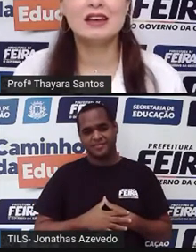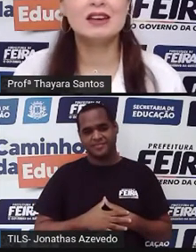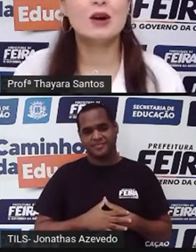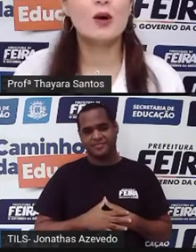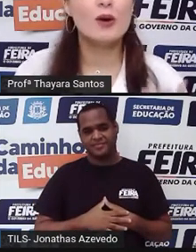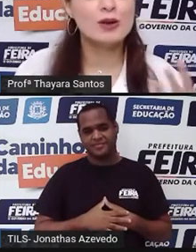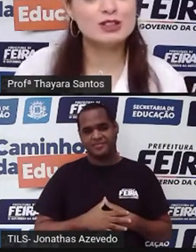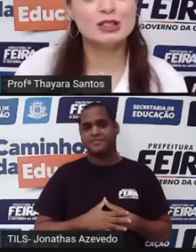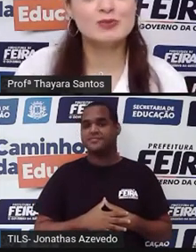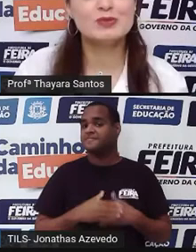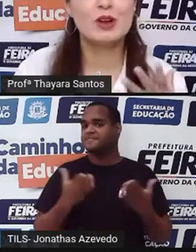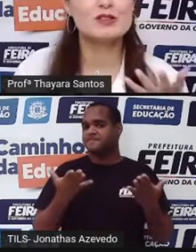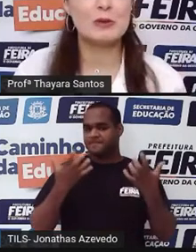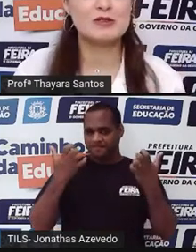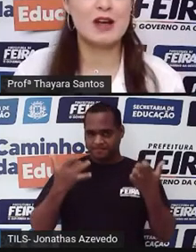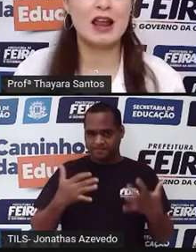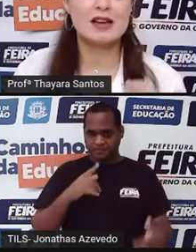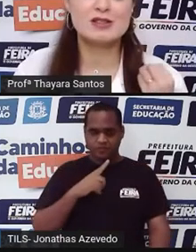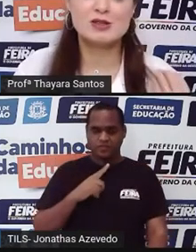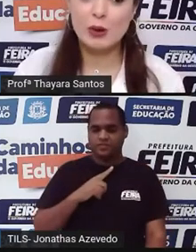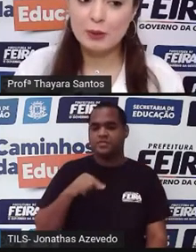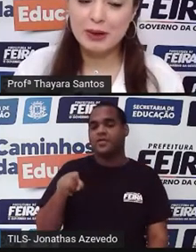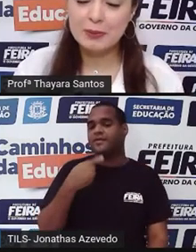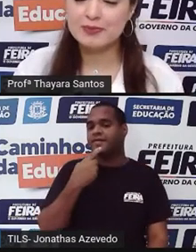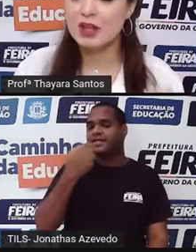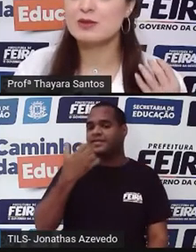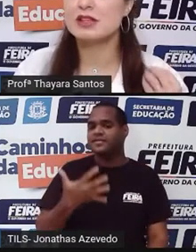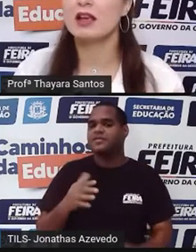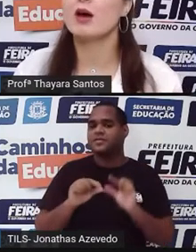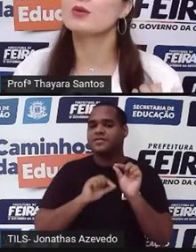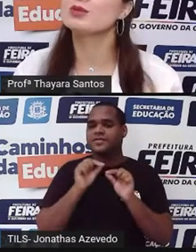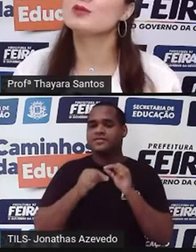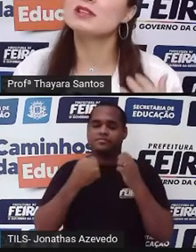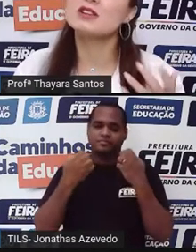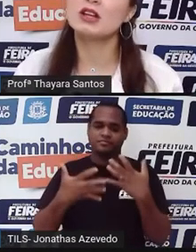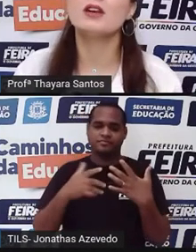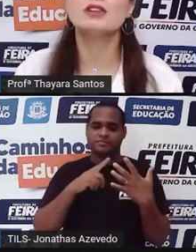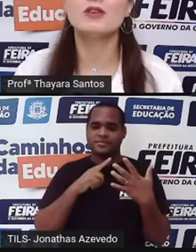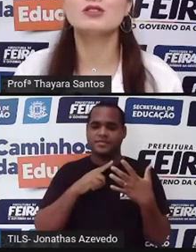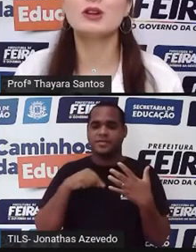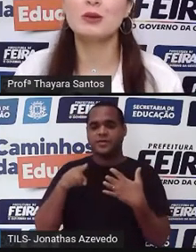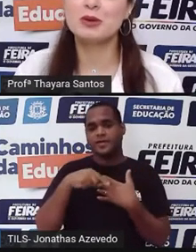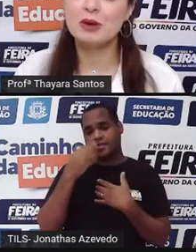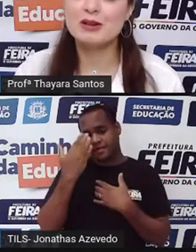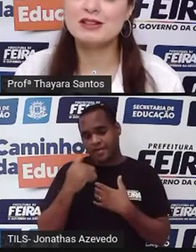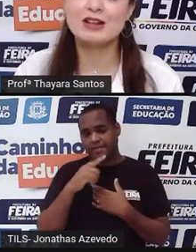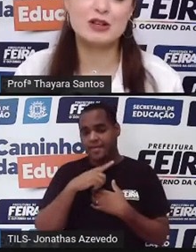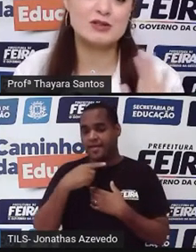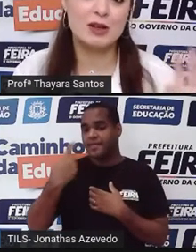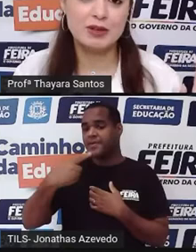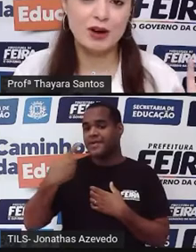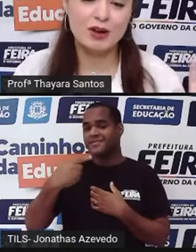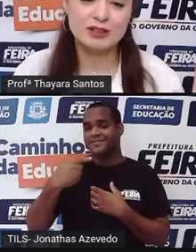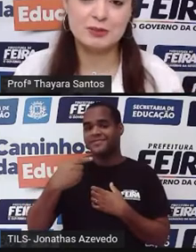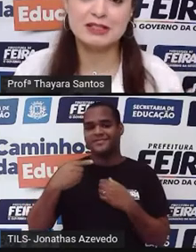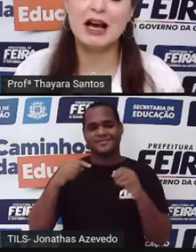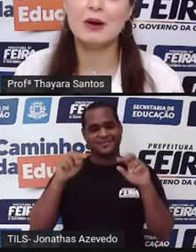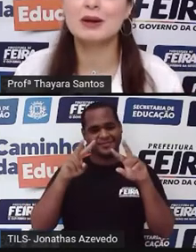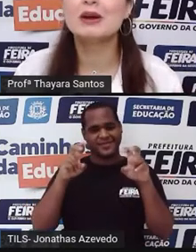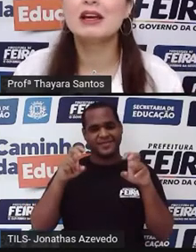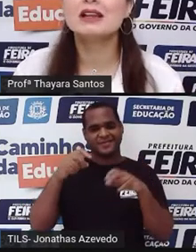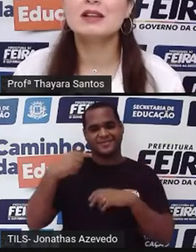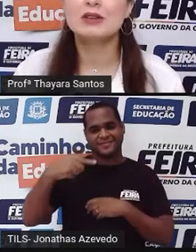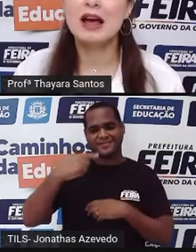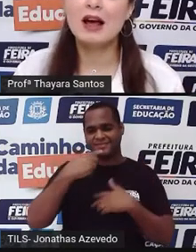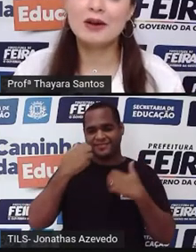um hoje nós vamos falar sobre eu sei que alguns de vocês já devem ter visto lá no primeiro slide que eu sempre coloco você